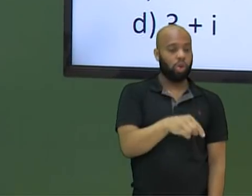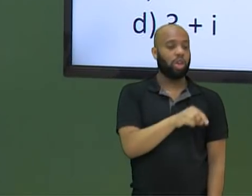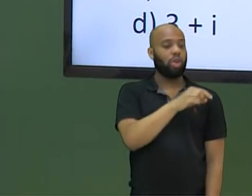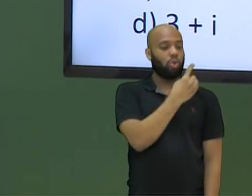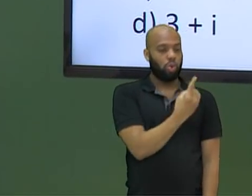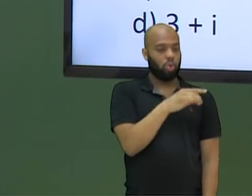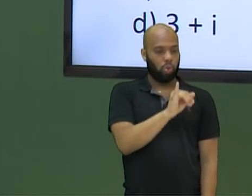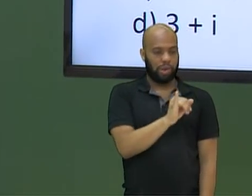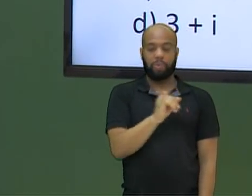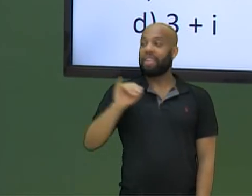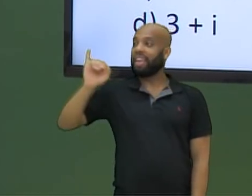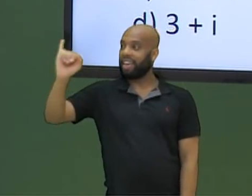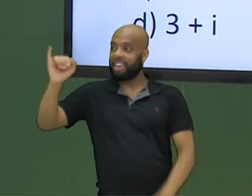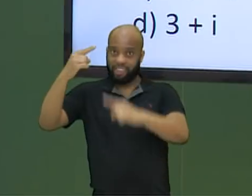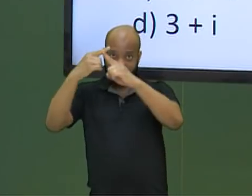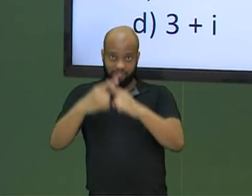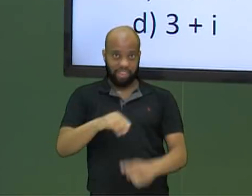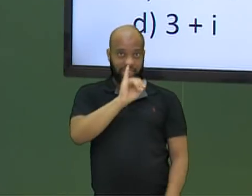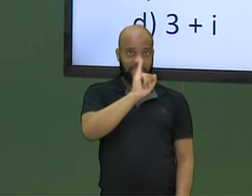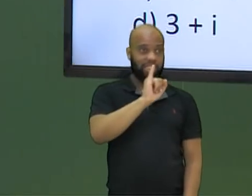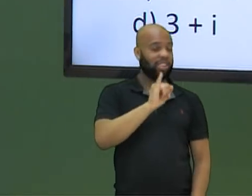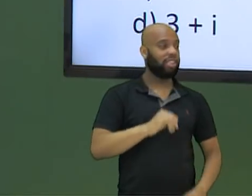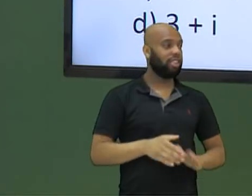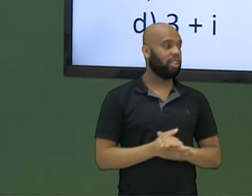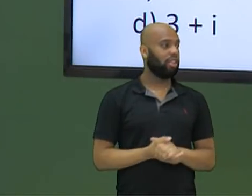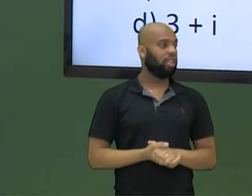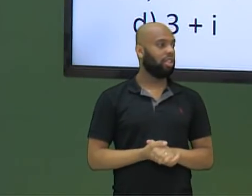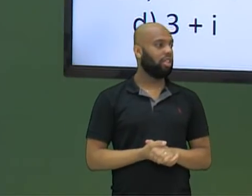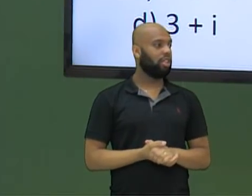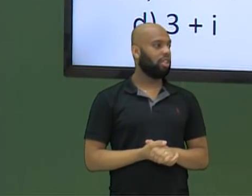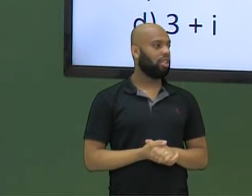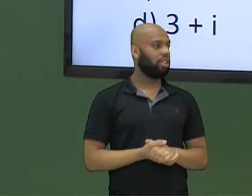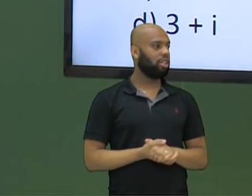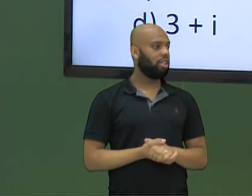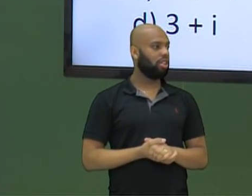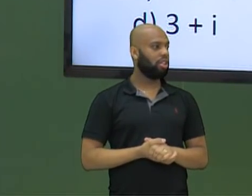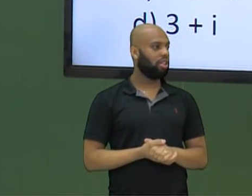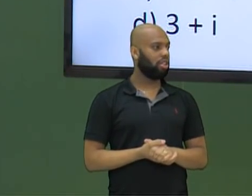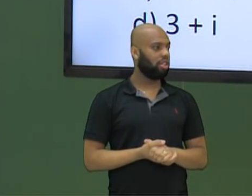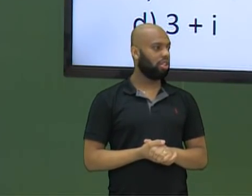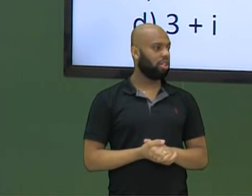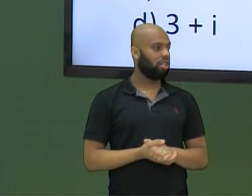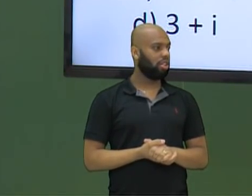I vezes i ao quadrado. Só volta um